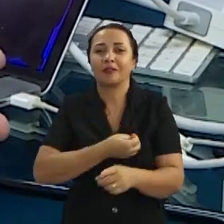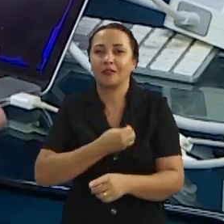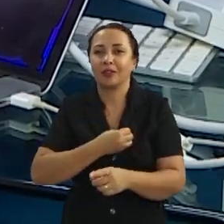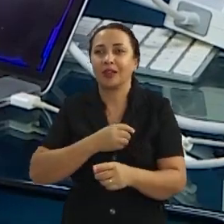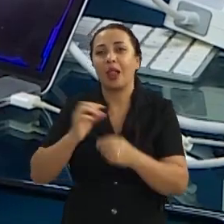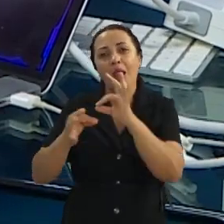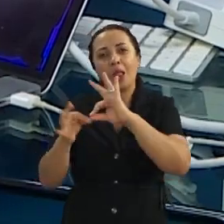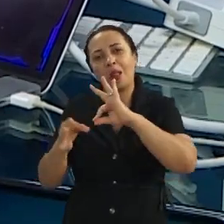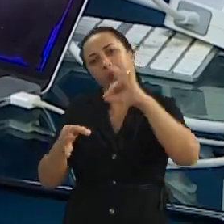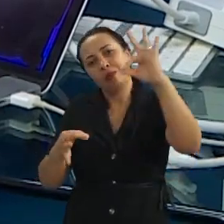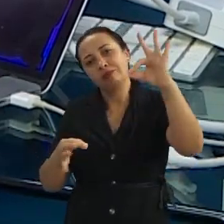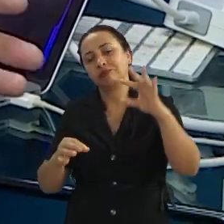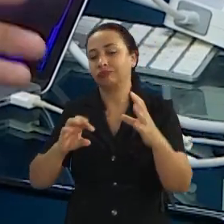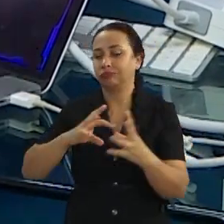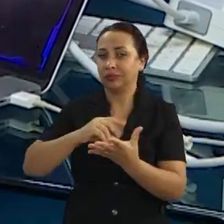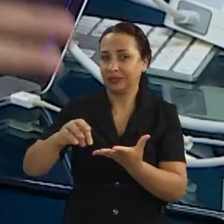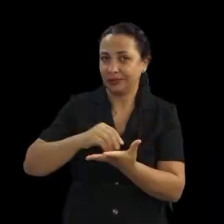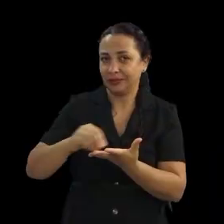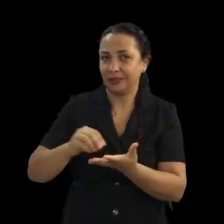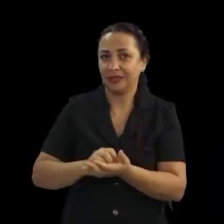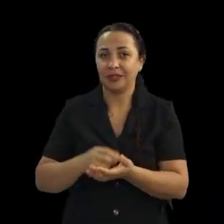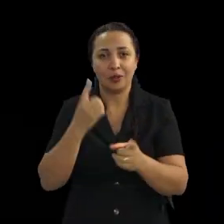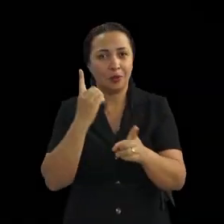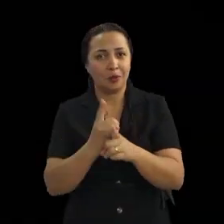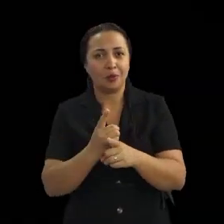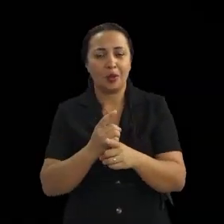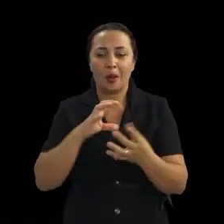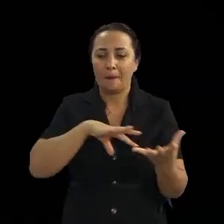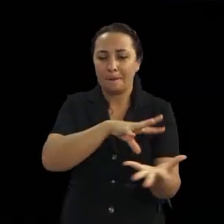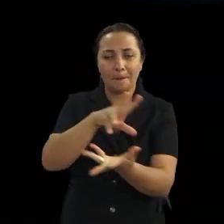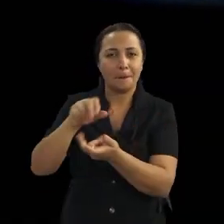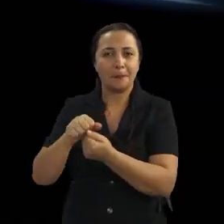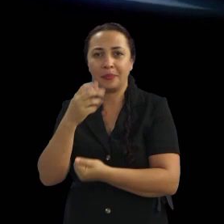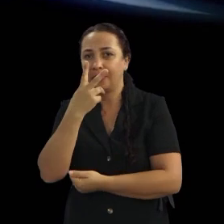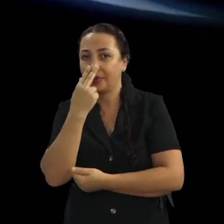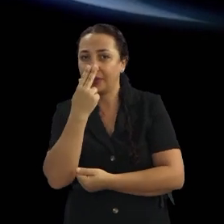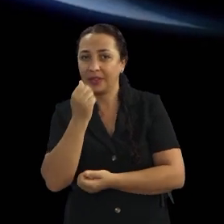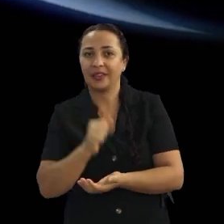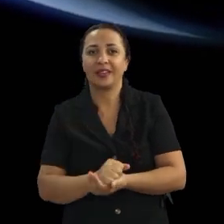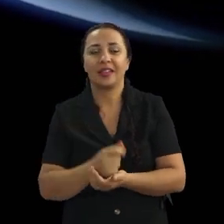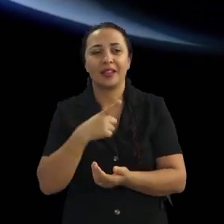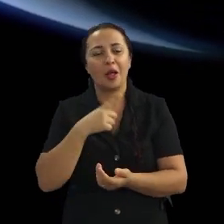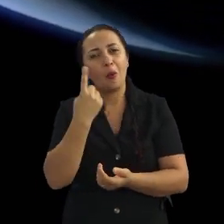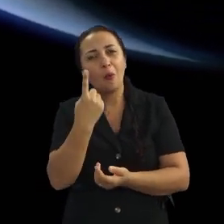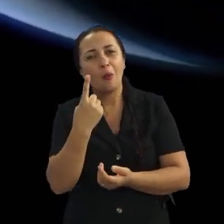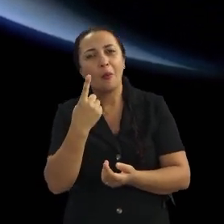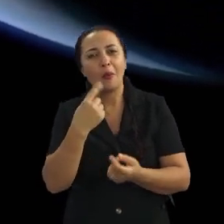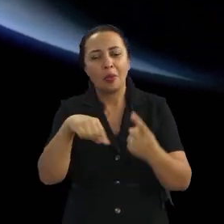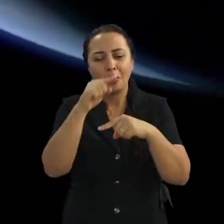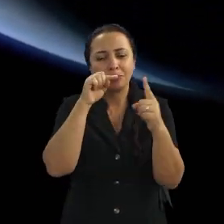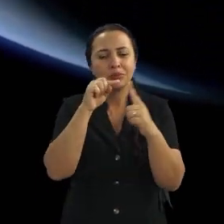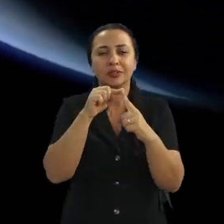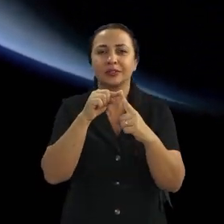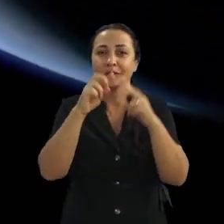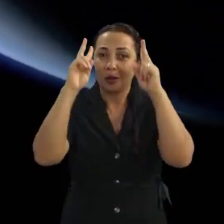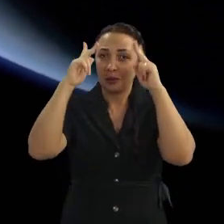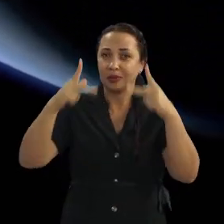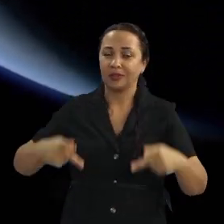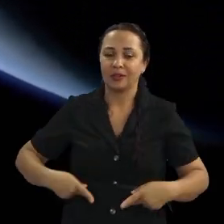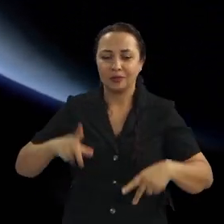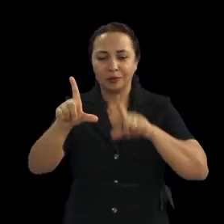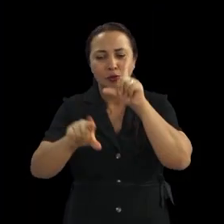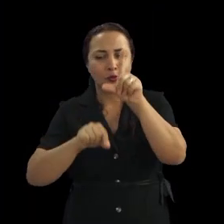fora da terra né então você encontrou um planeta parecido você encontrou água e aí você esse é um dos alvos que